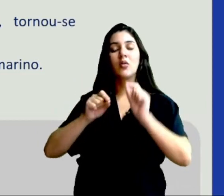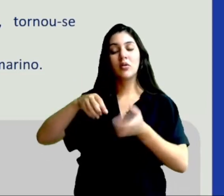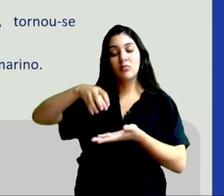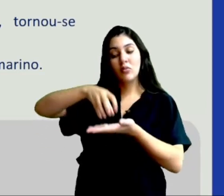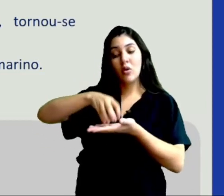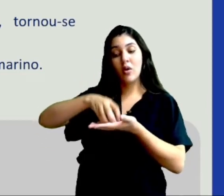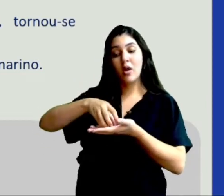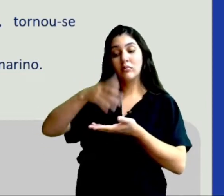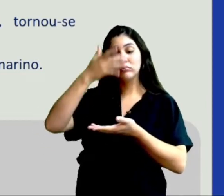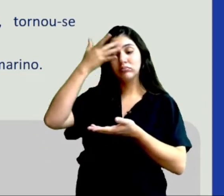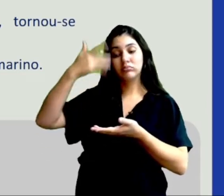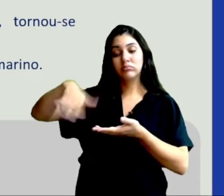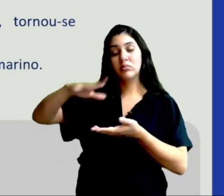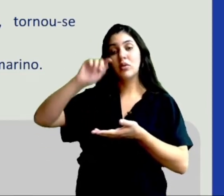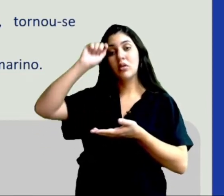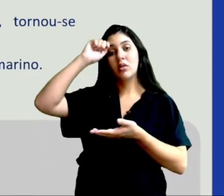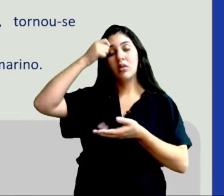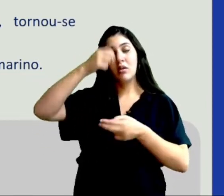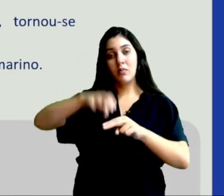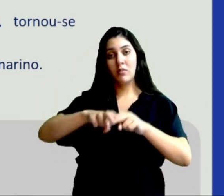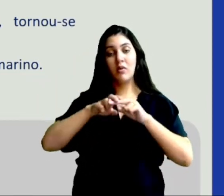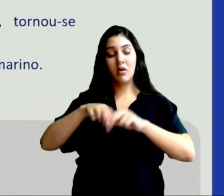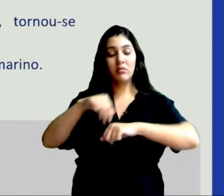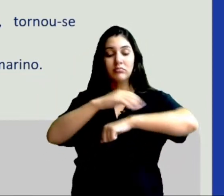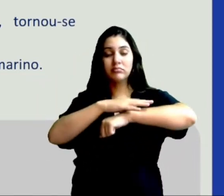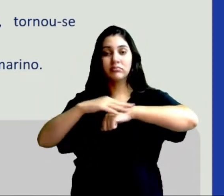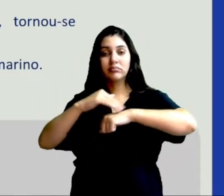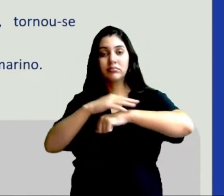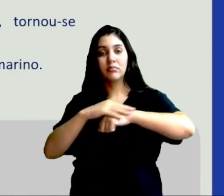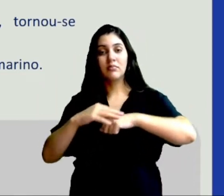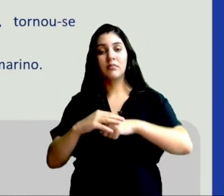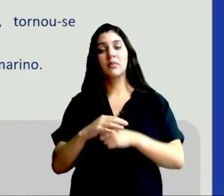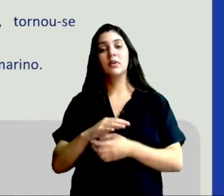Por conta da pele